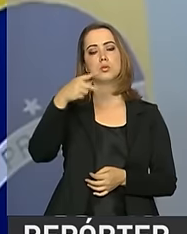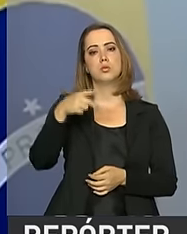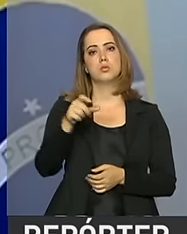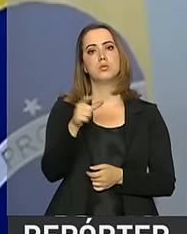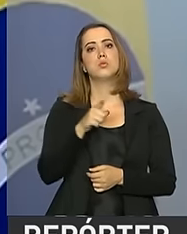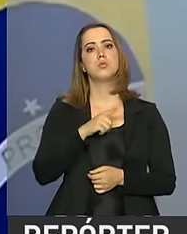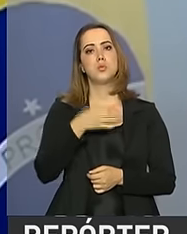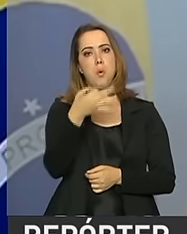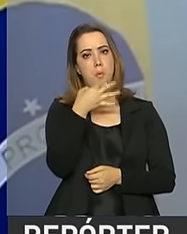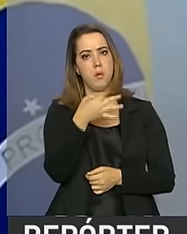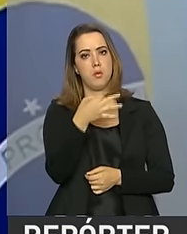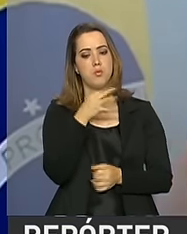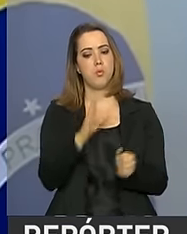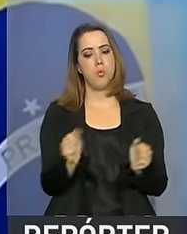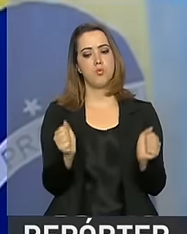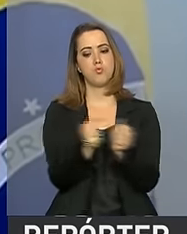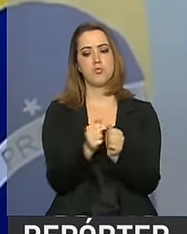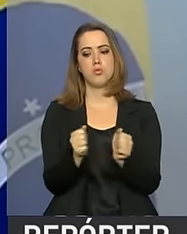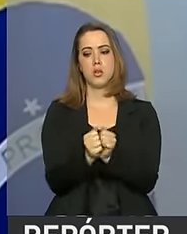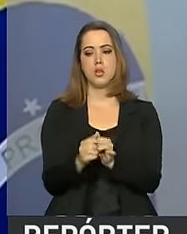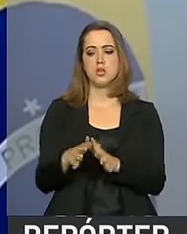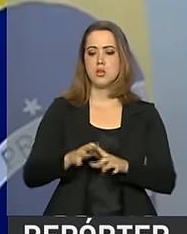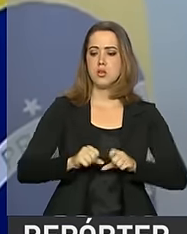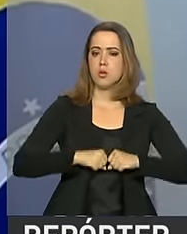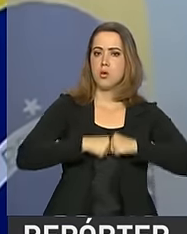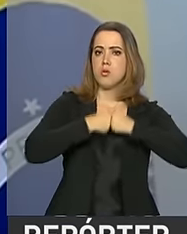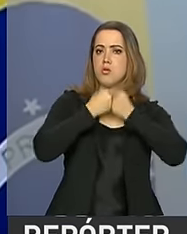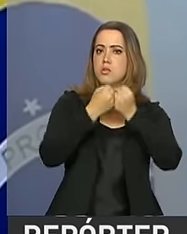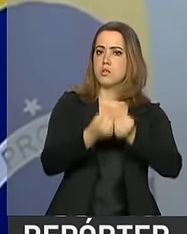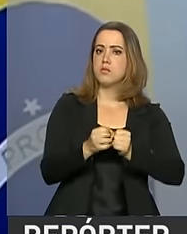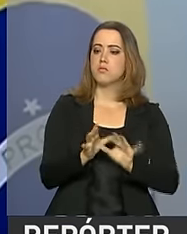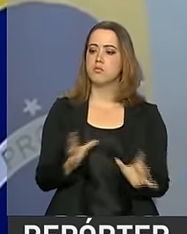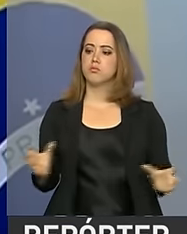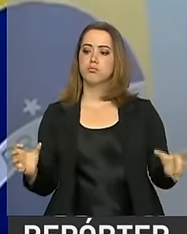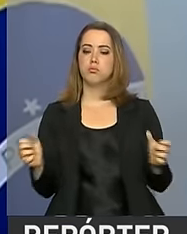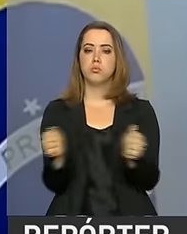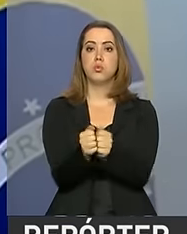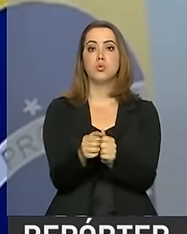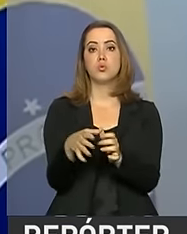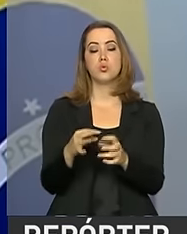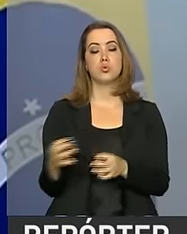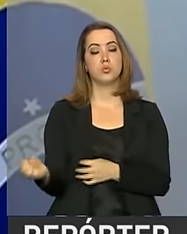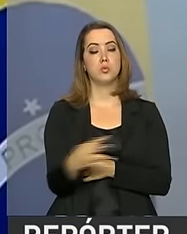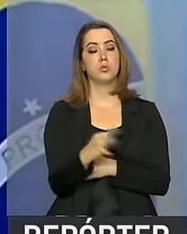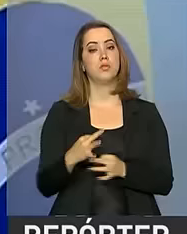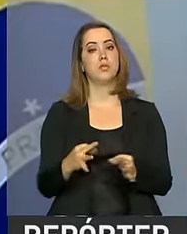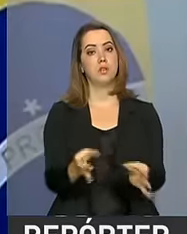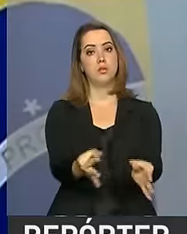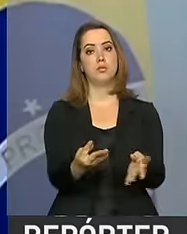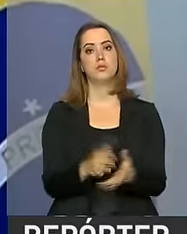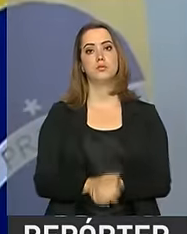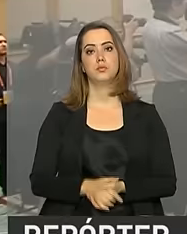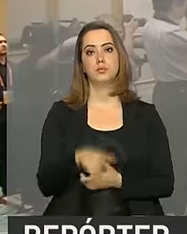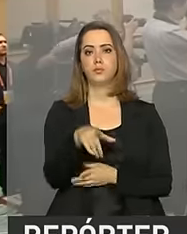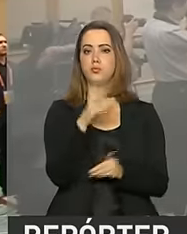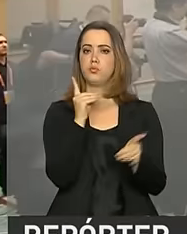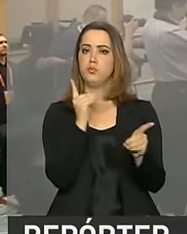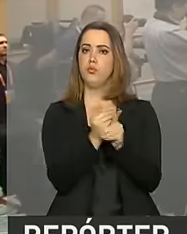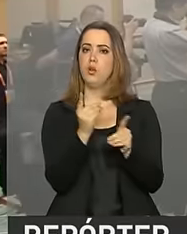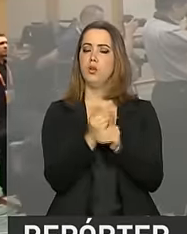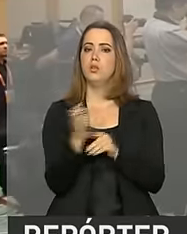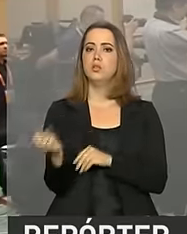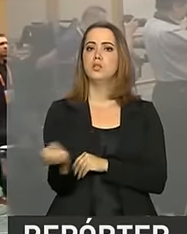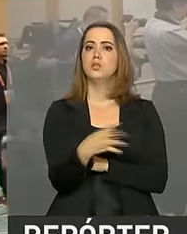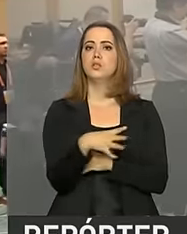juntar esforços para inovação tecnológica. O presidente também falou sobre o encontro informal